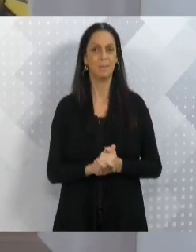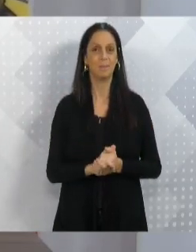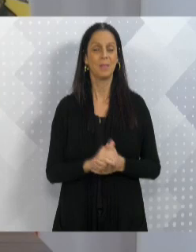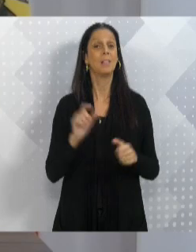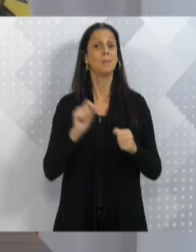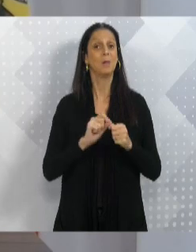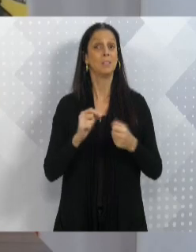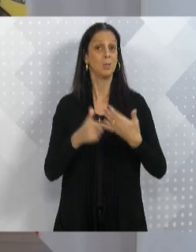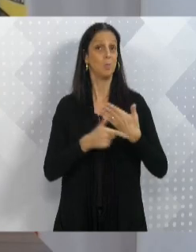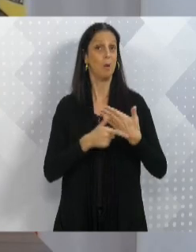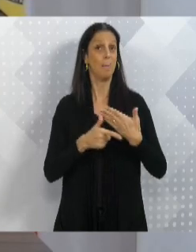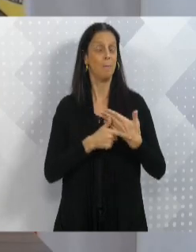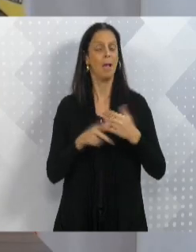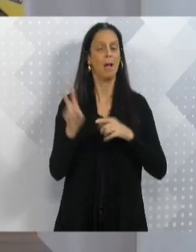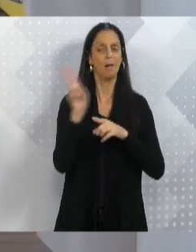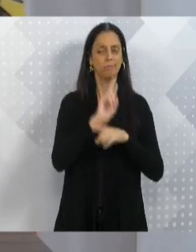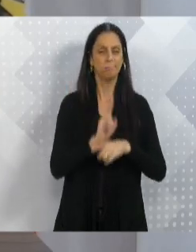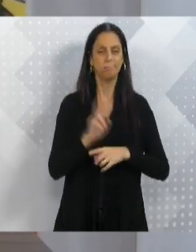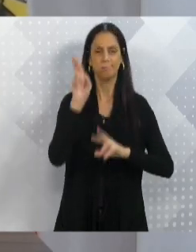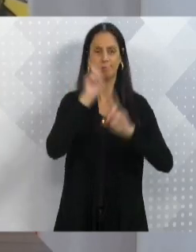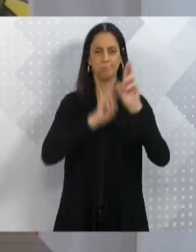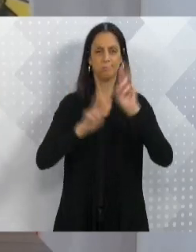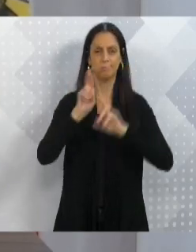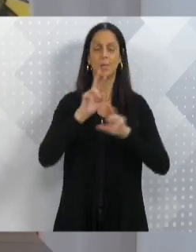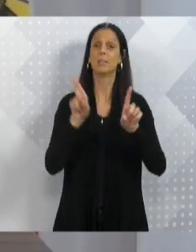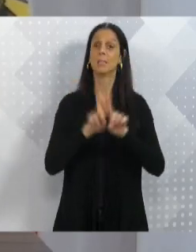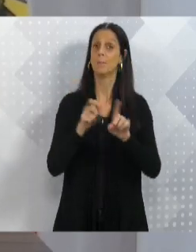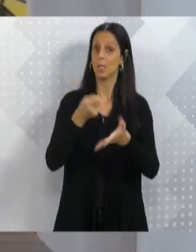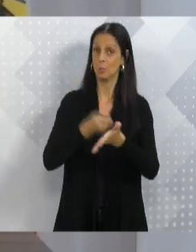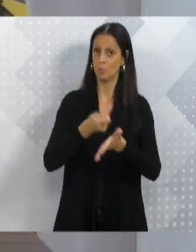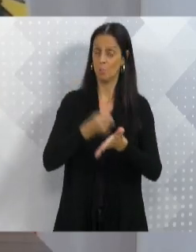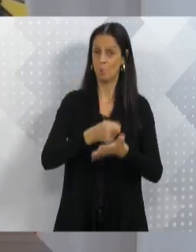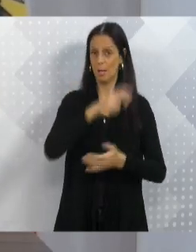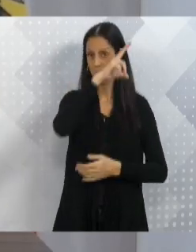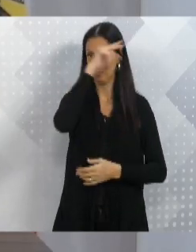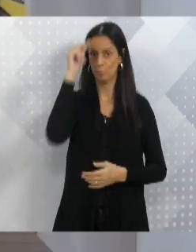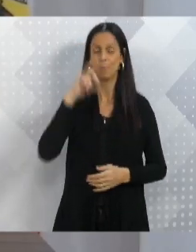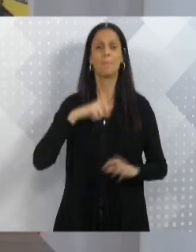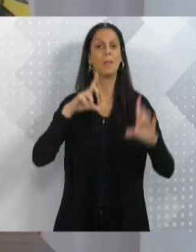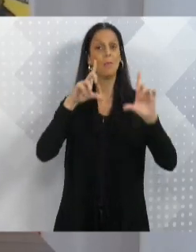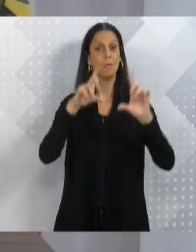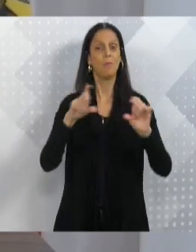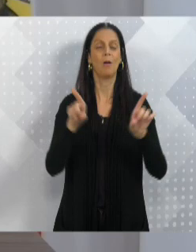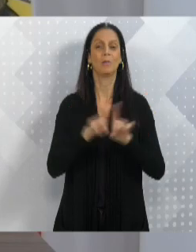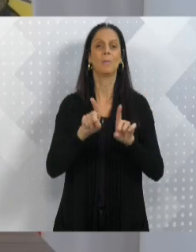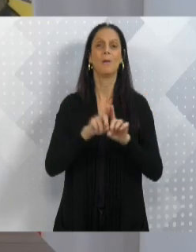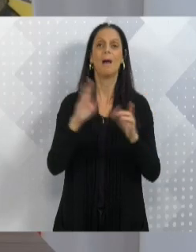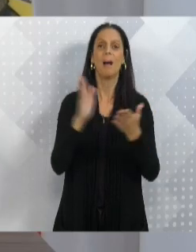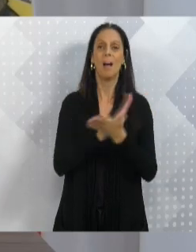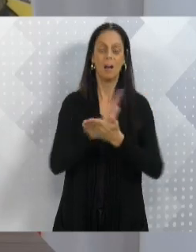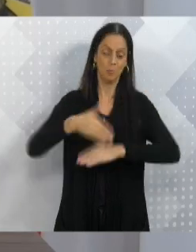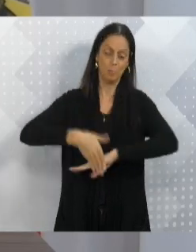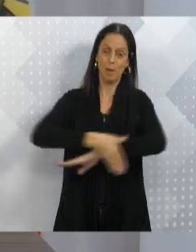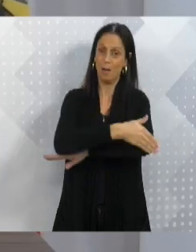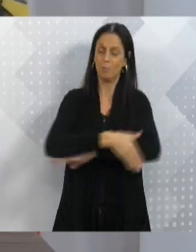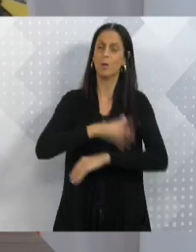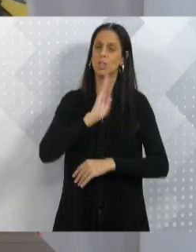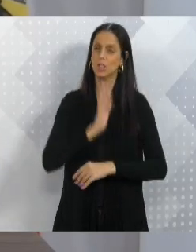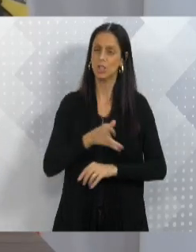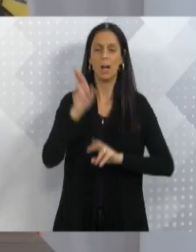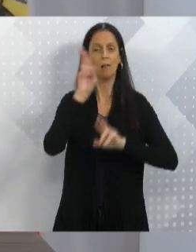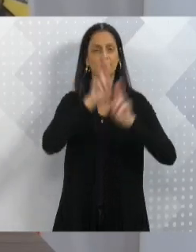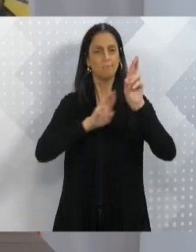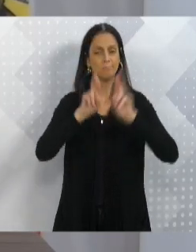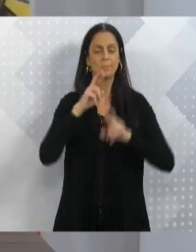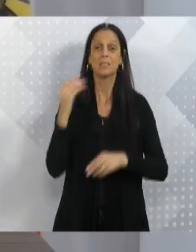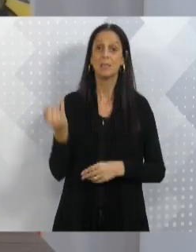papel de fiscalizar e também de cobrar do executivo. Eu tenho foto aí de algumas ruas que eu fiz algumas fiscalizações, que é